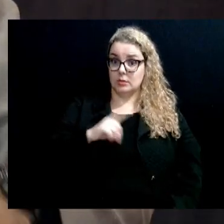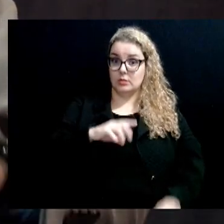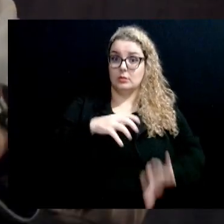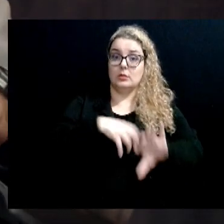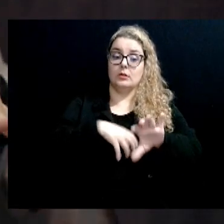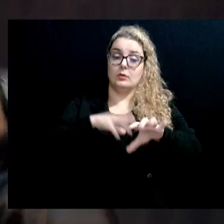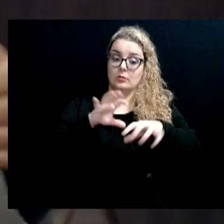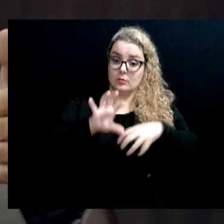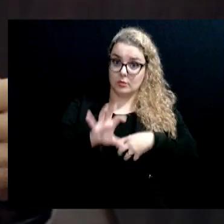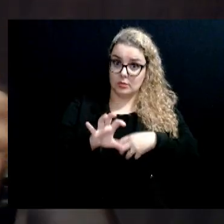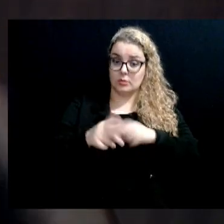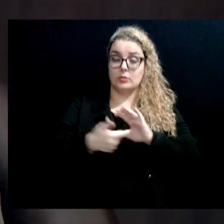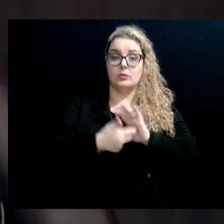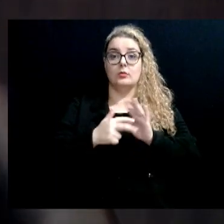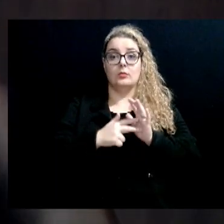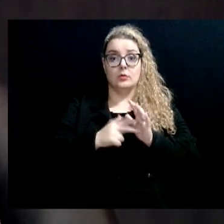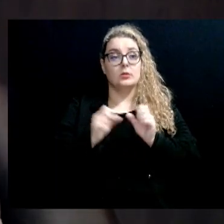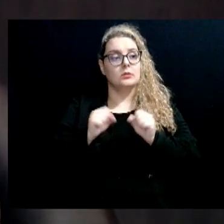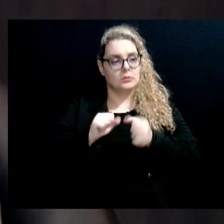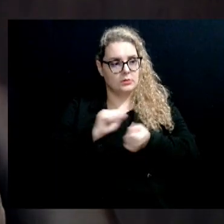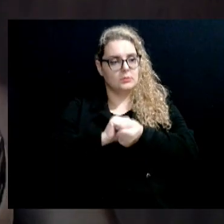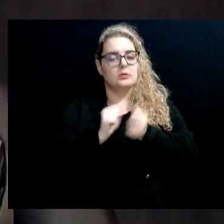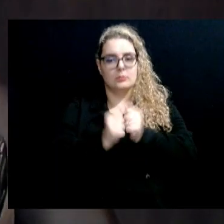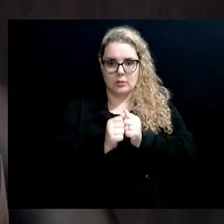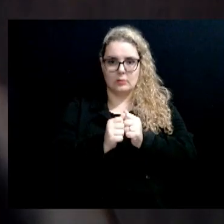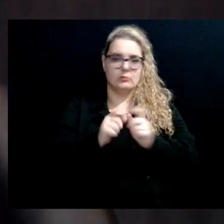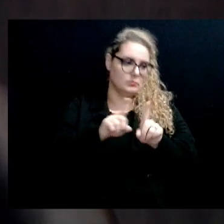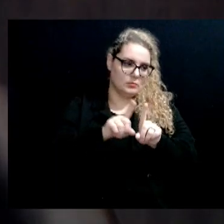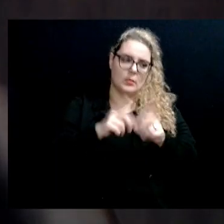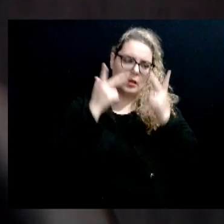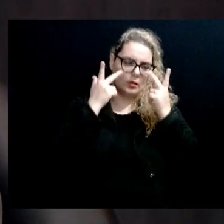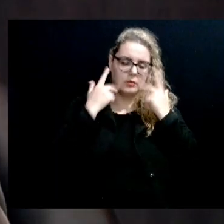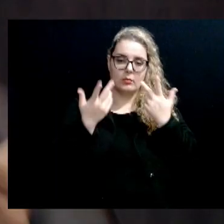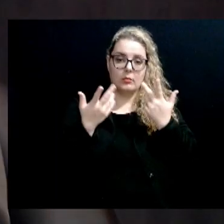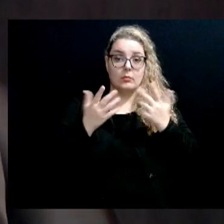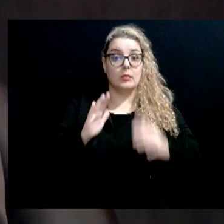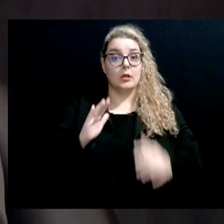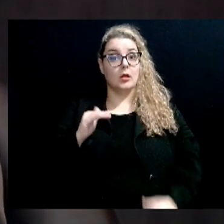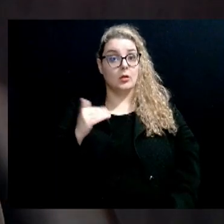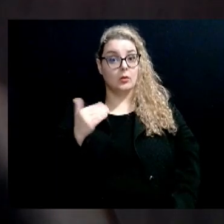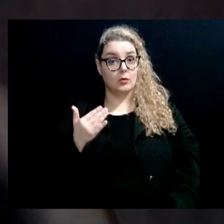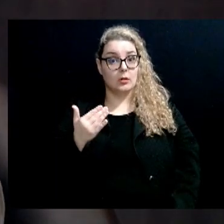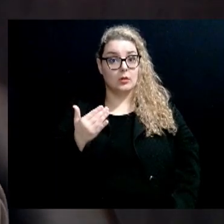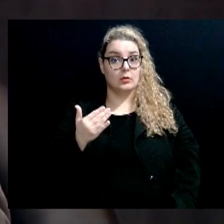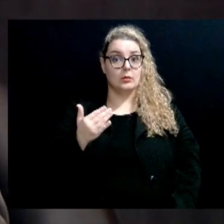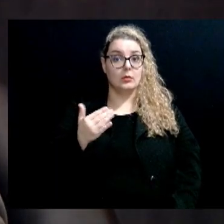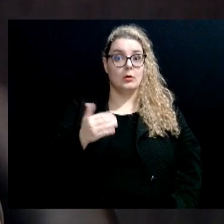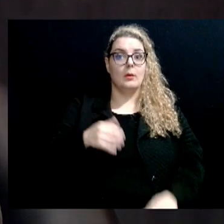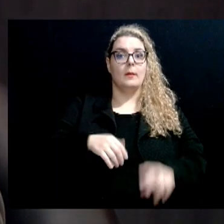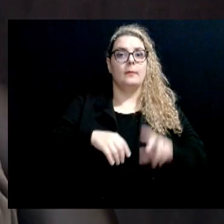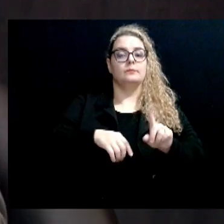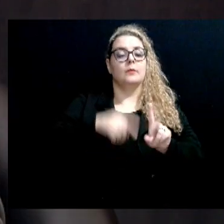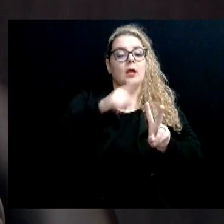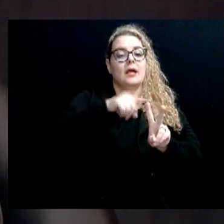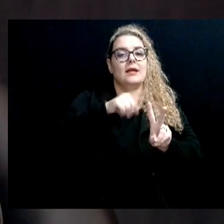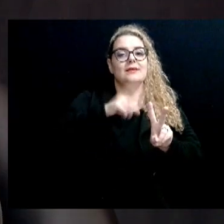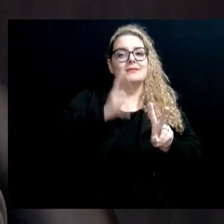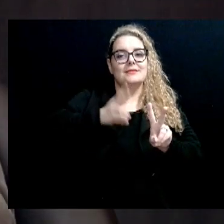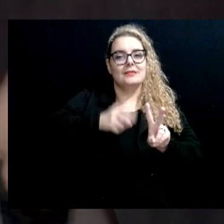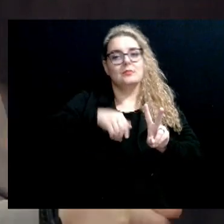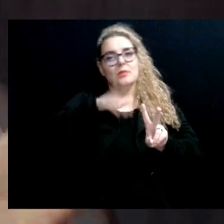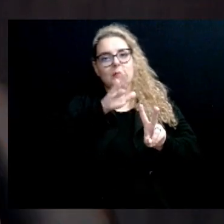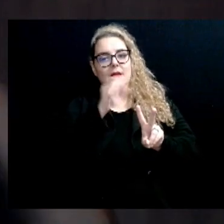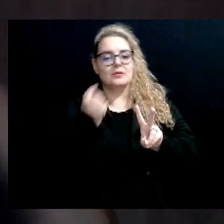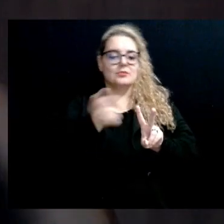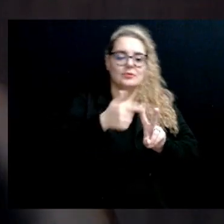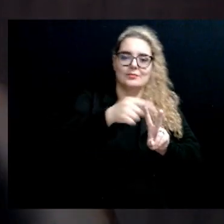você, sim, se moldar um pouco ao seu parceiro, porque isso é normal. Mas agora, quando isso acontece mais de um lado do que do outro, isso é um sinal de alerta, né? Quando você percebe que você se molda